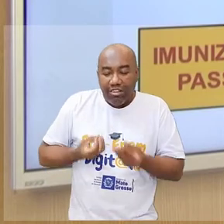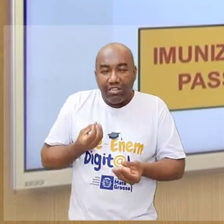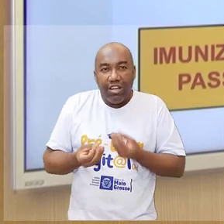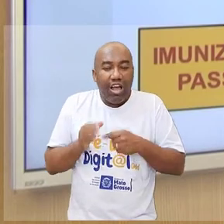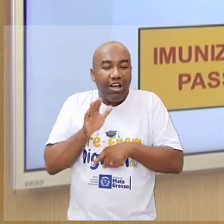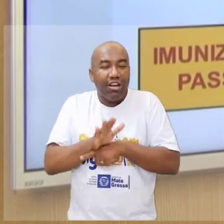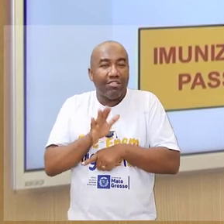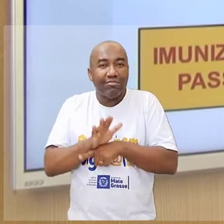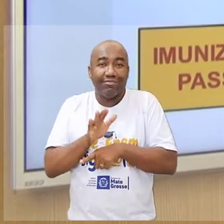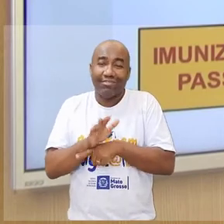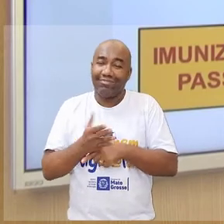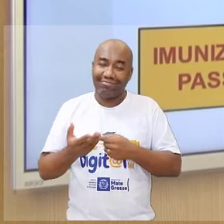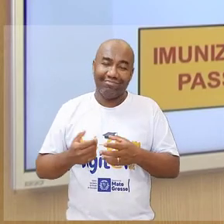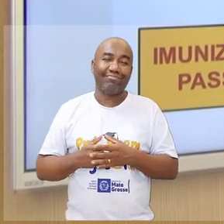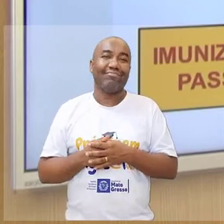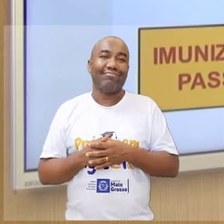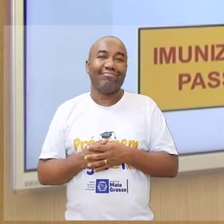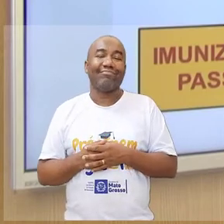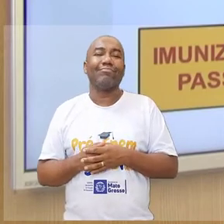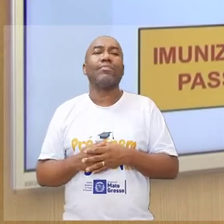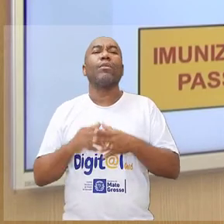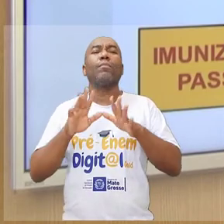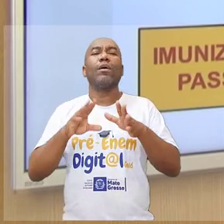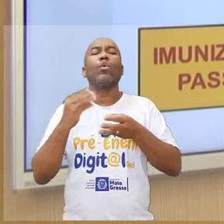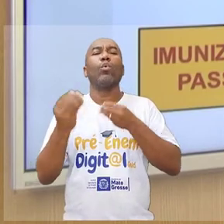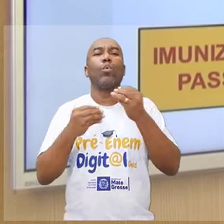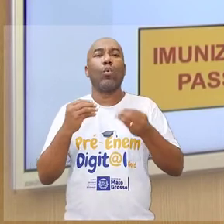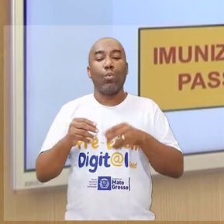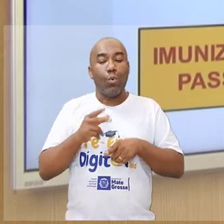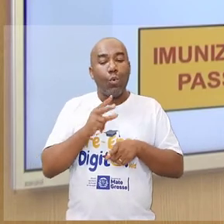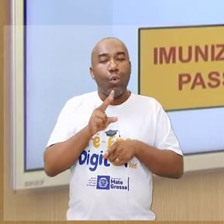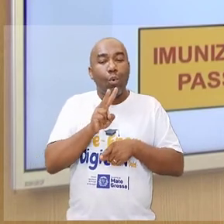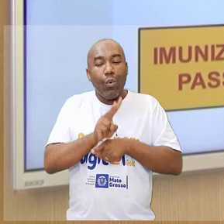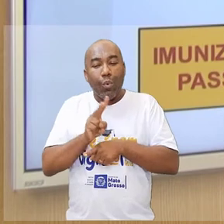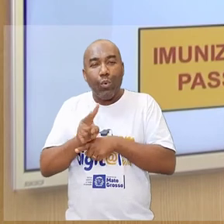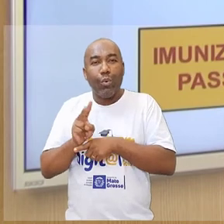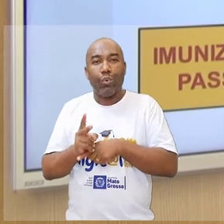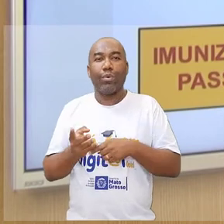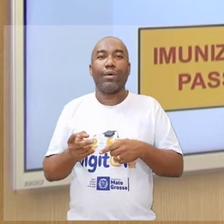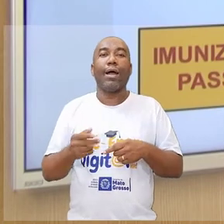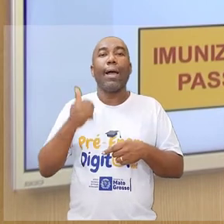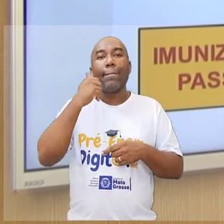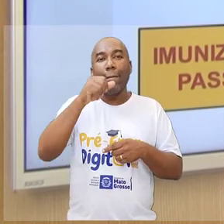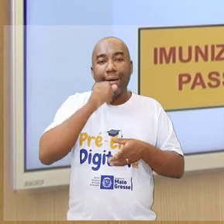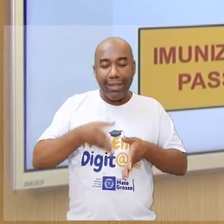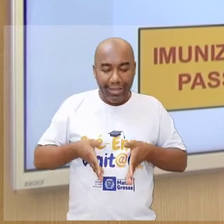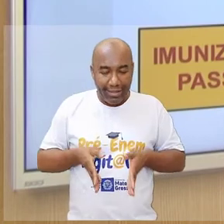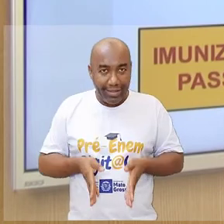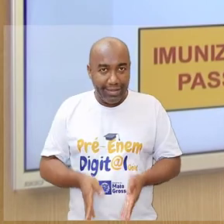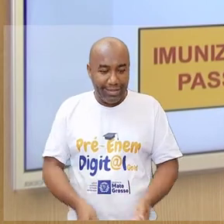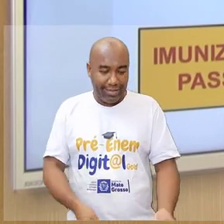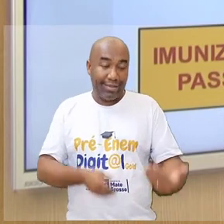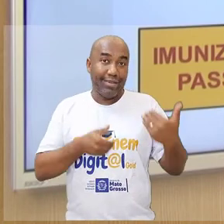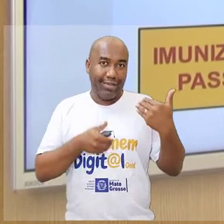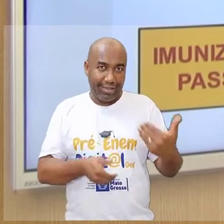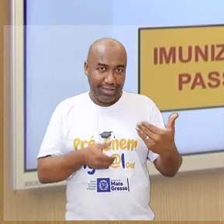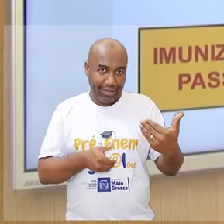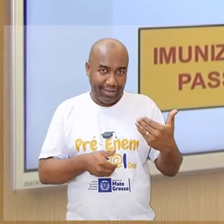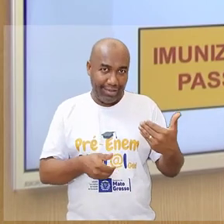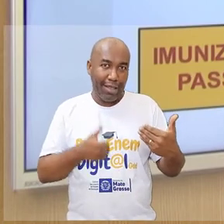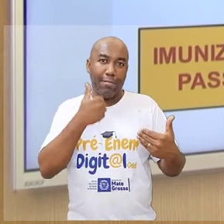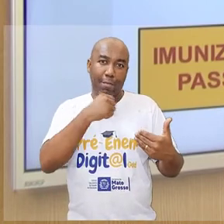continuar? Nasceu a criança, vai passar por um processo agora de amamentação e no